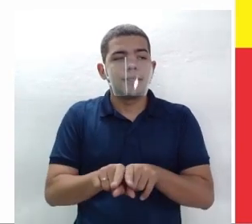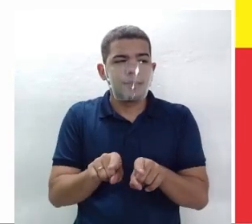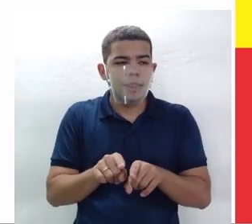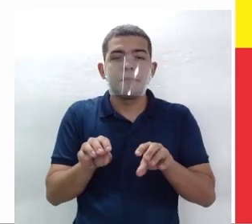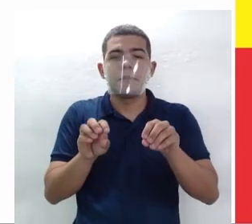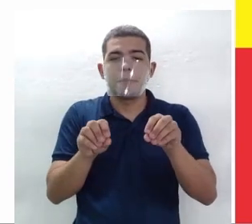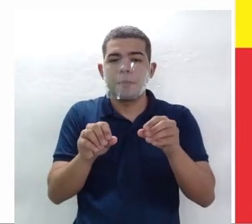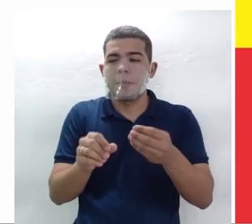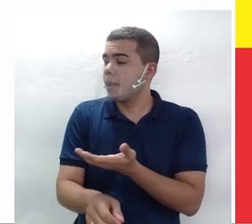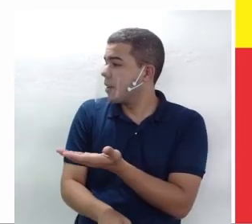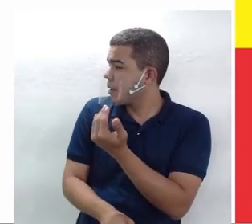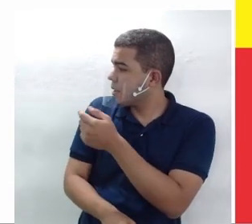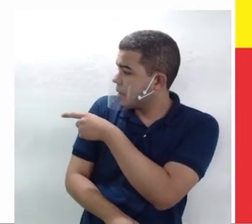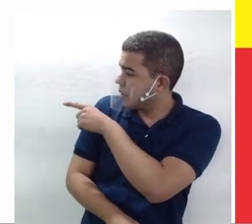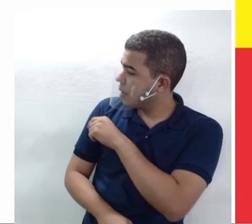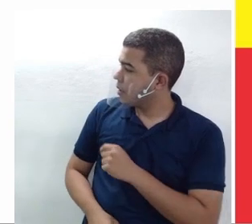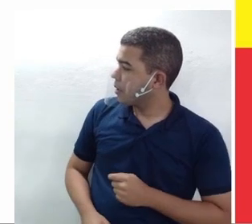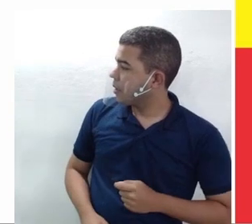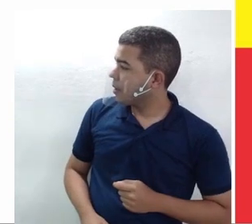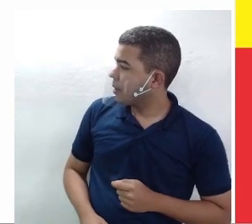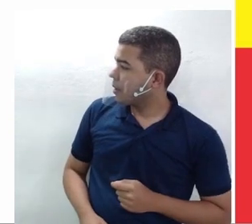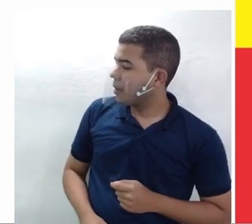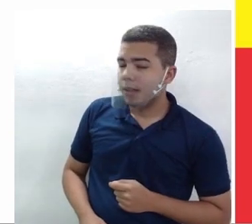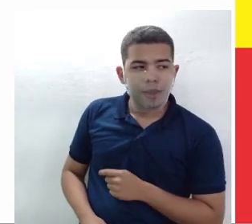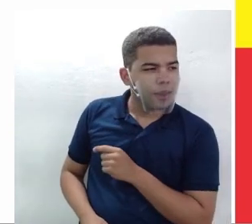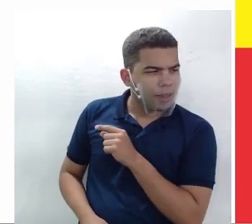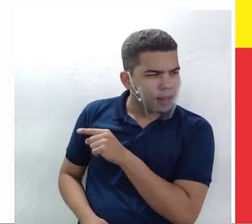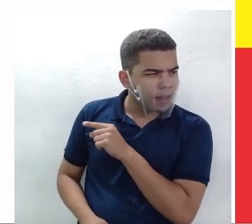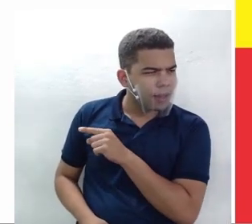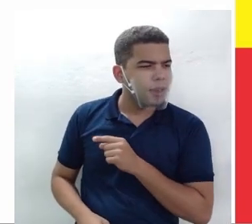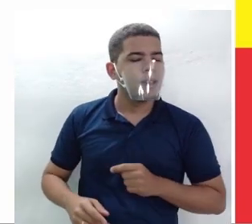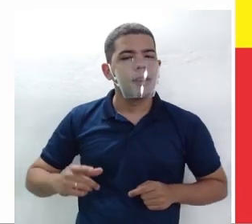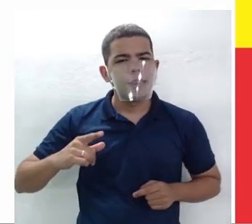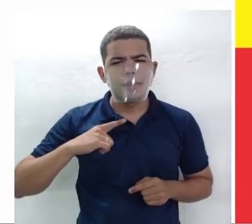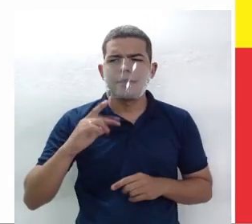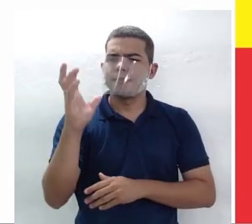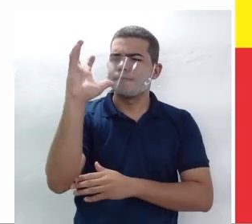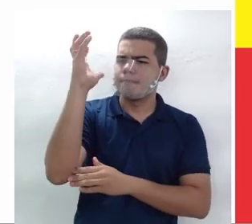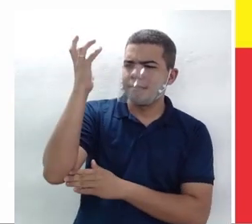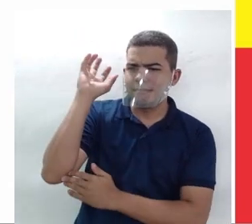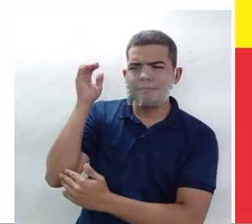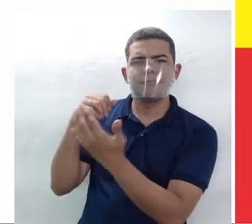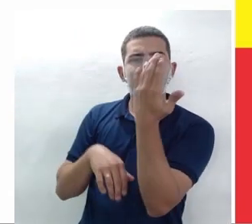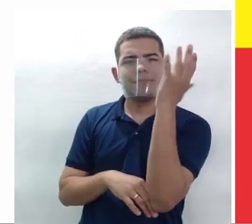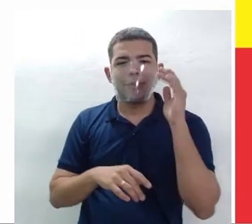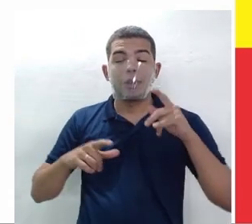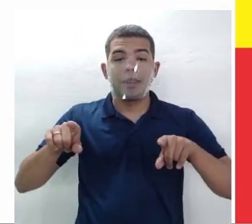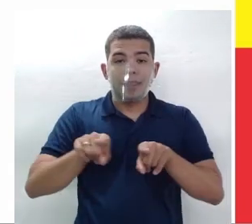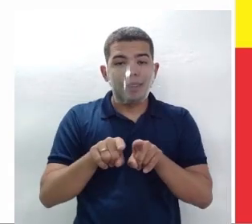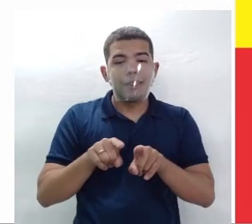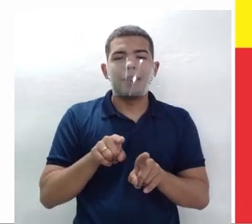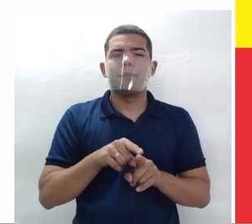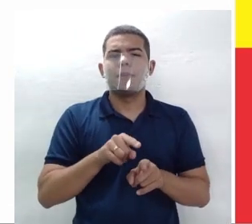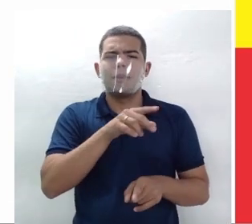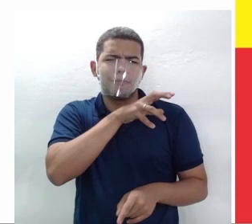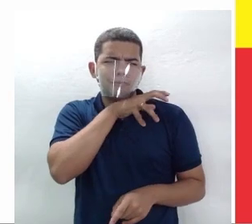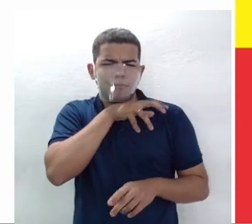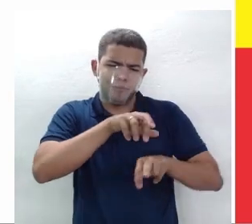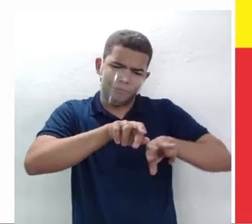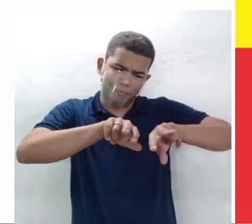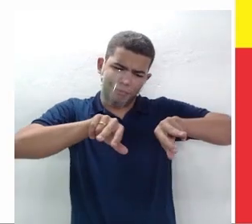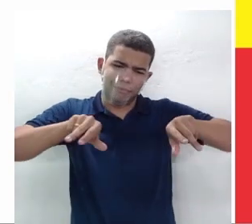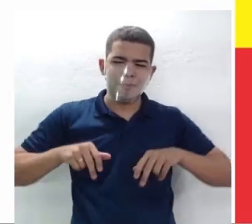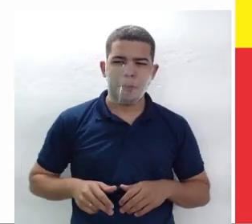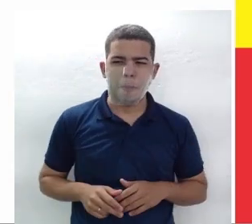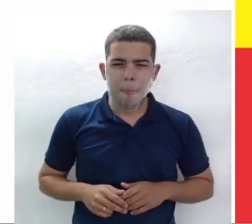terrestre, onde a gente vai encontrar tanto árvores como alguns animais. Ou seja, toda vez